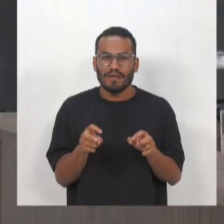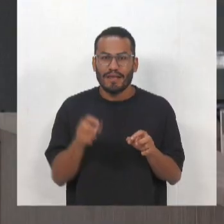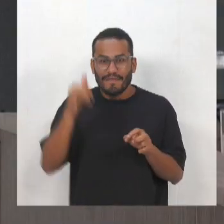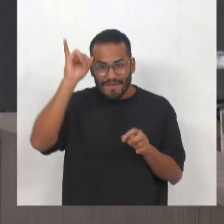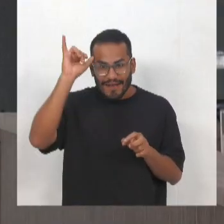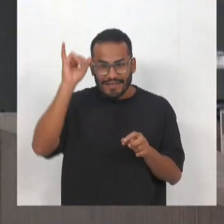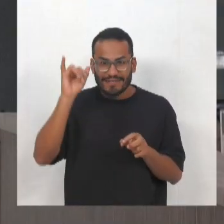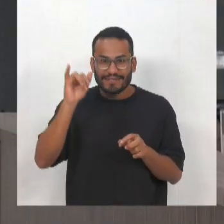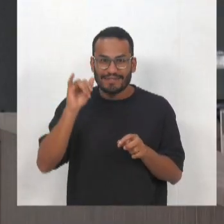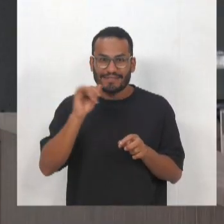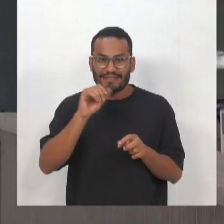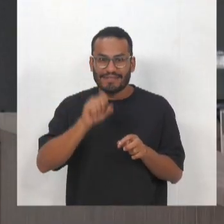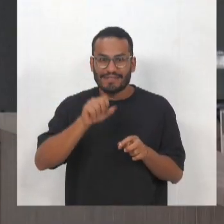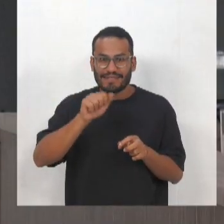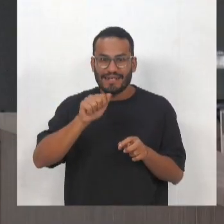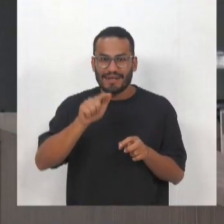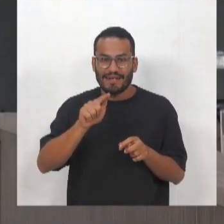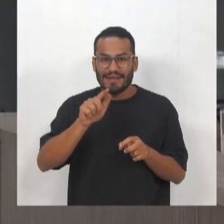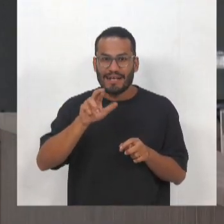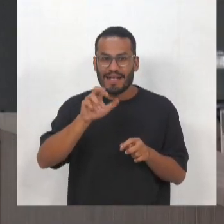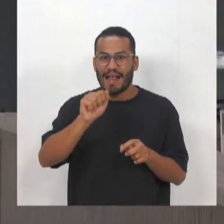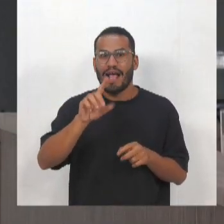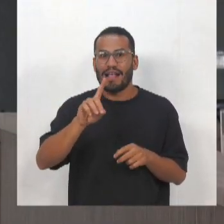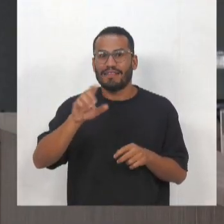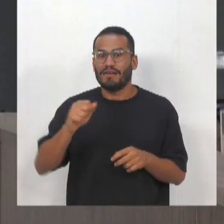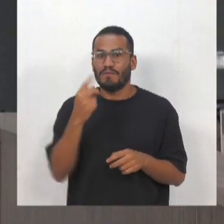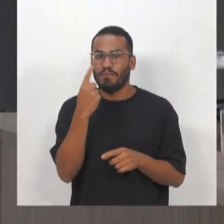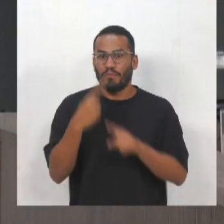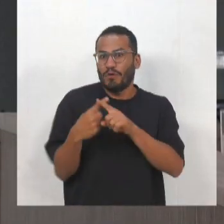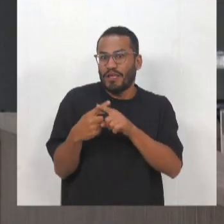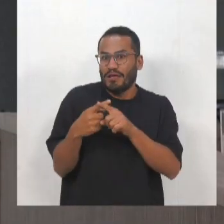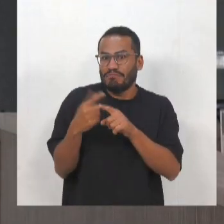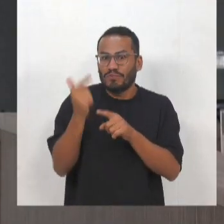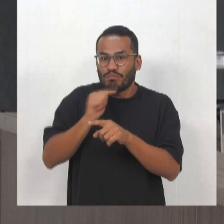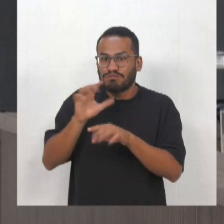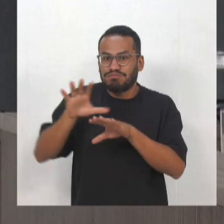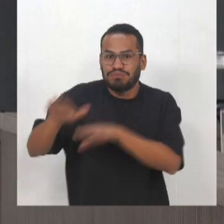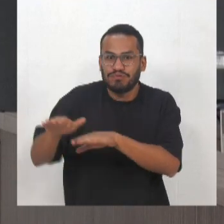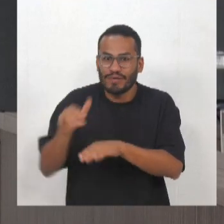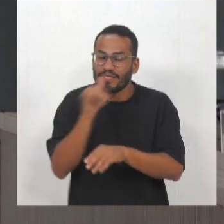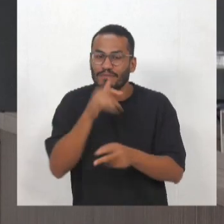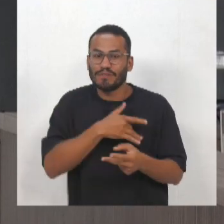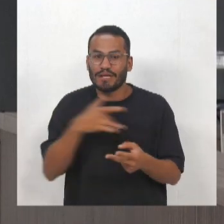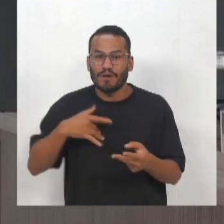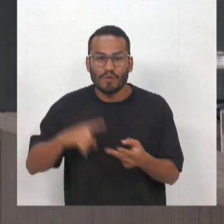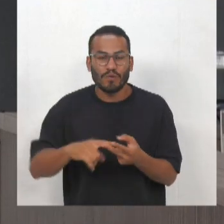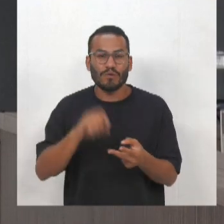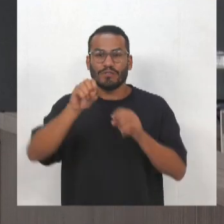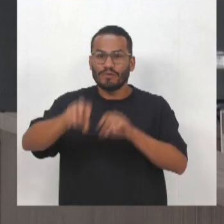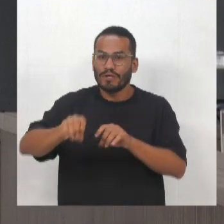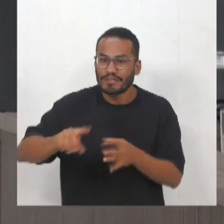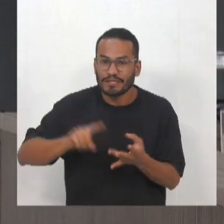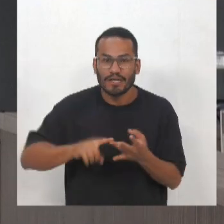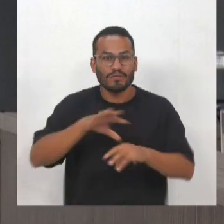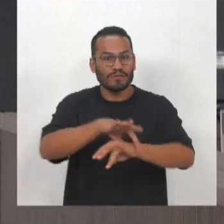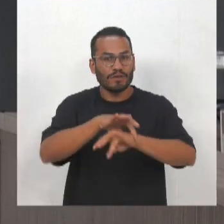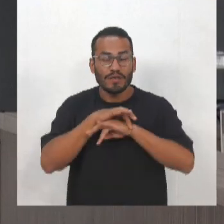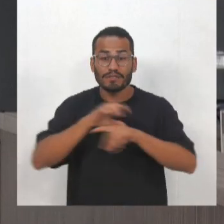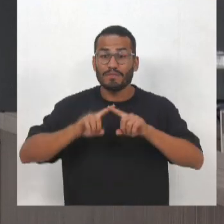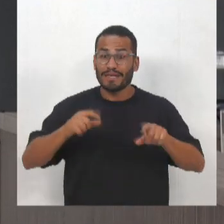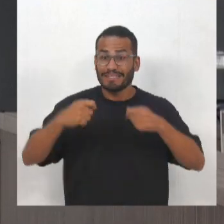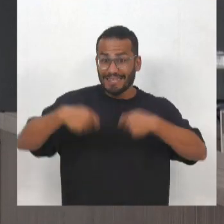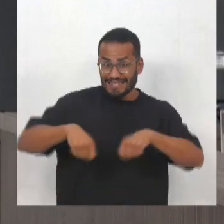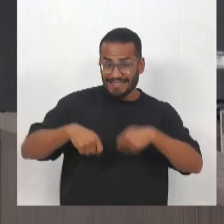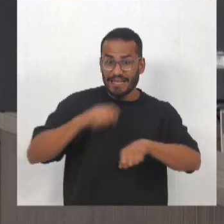sagradas. Vacas sagradas porque são intocáveis. Por exemplo, saúde, educação, segurança. Mas eu acho que é